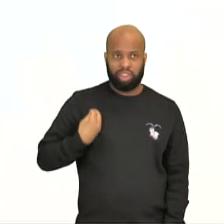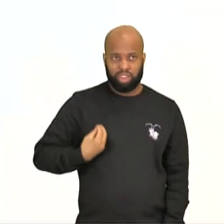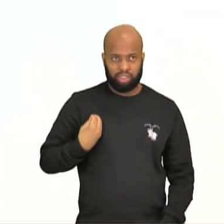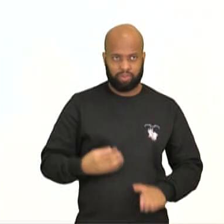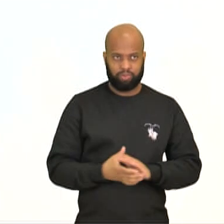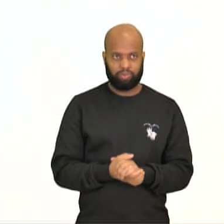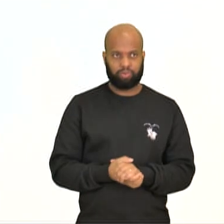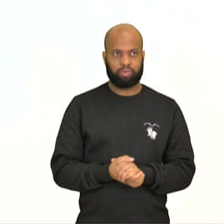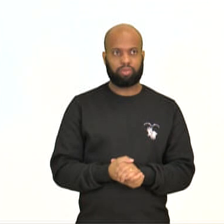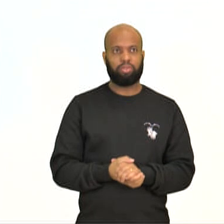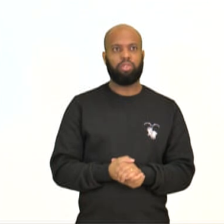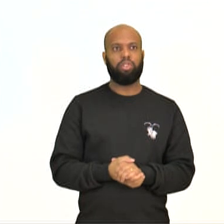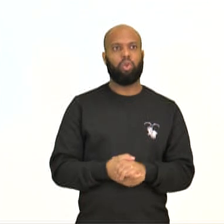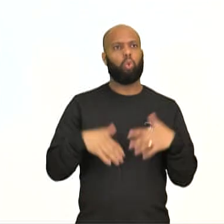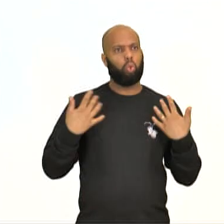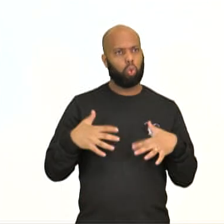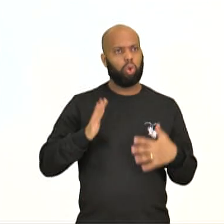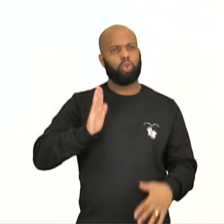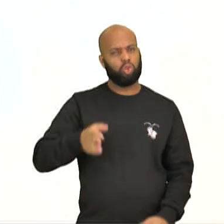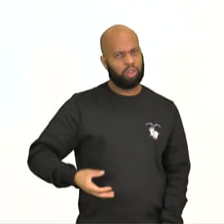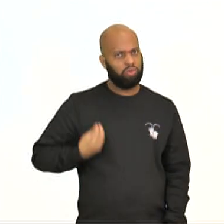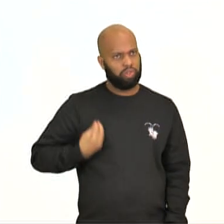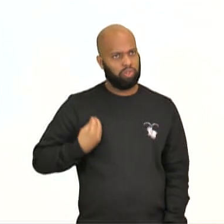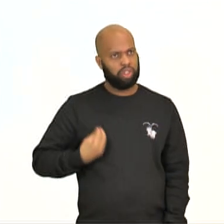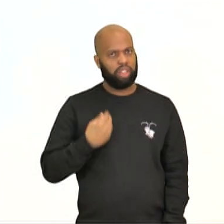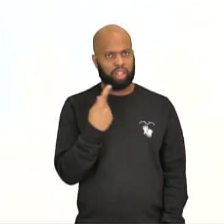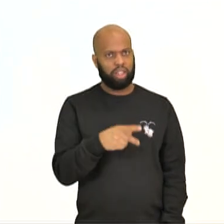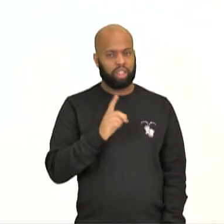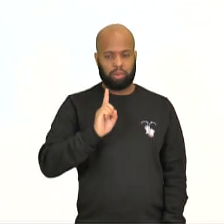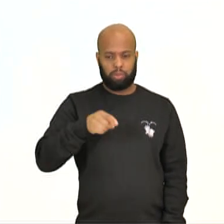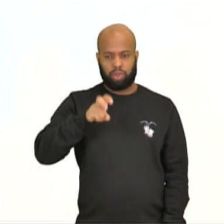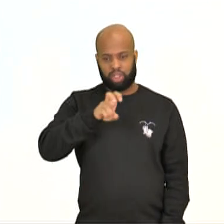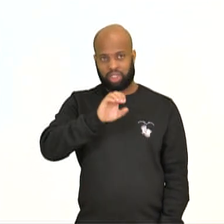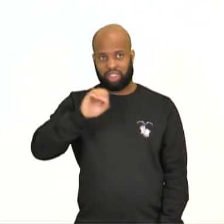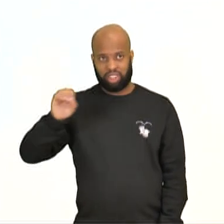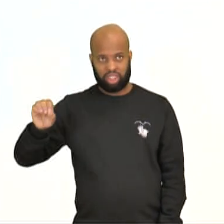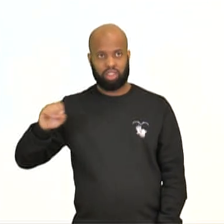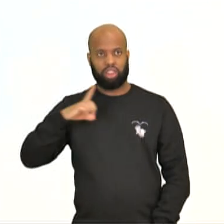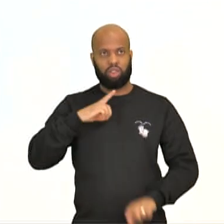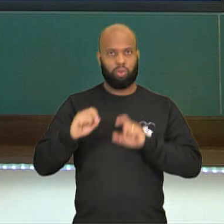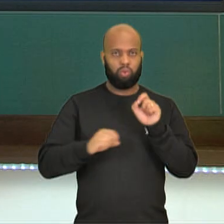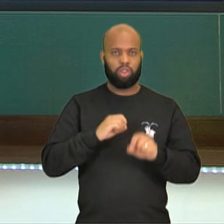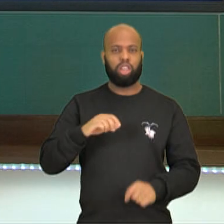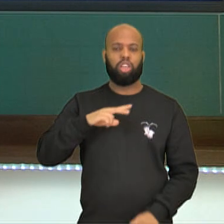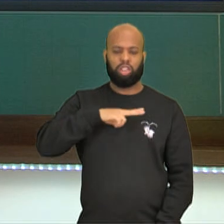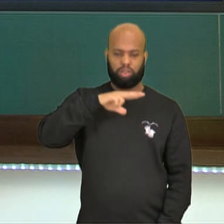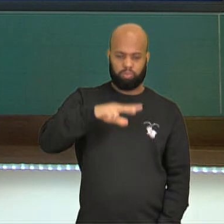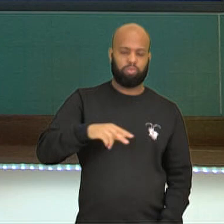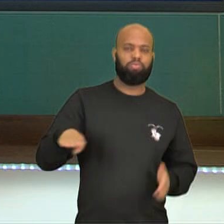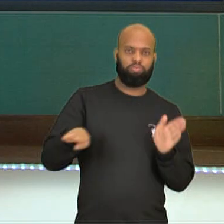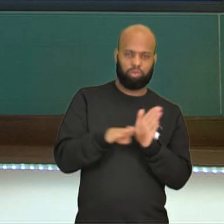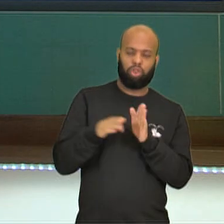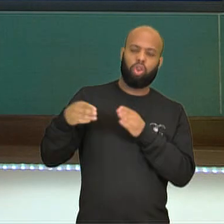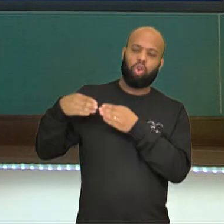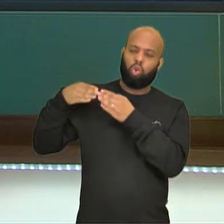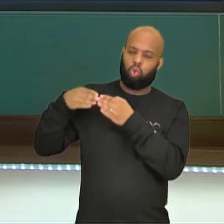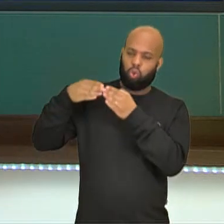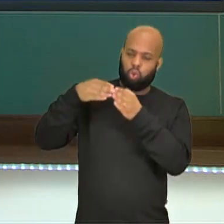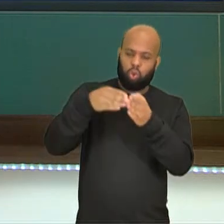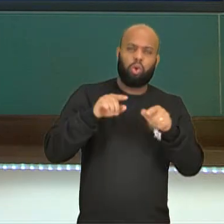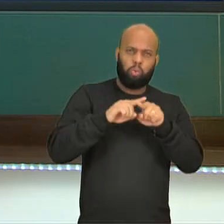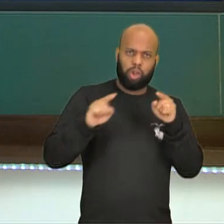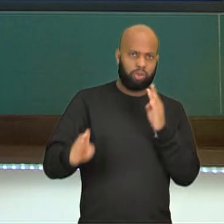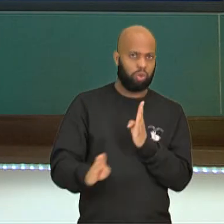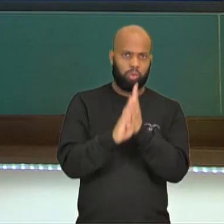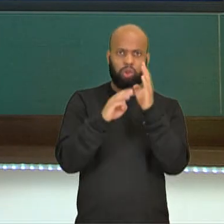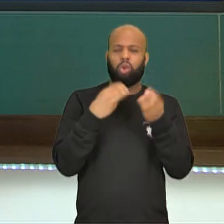Afinal, é muita gente que já vivia, né? Em 1500, quando chegaram a frota de Pedro Álvares Cabral. Será que eles descobriram o Brasil?